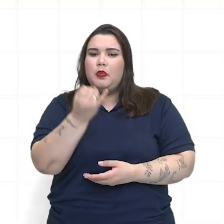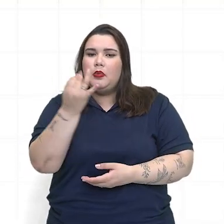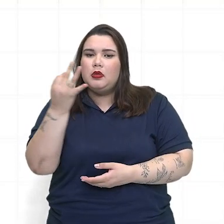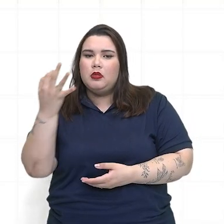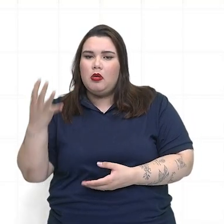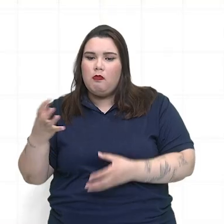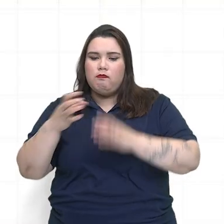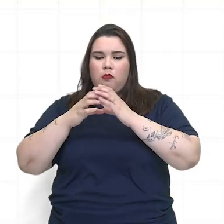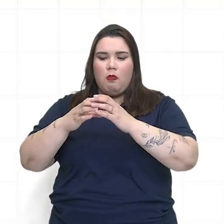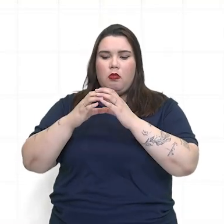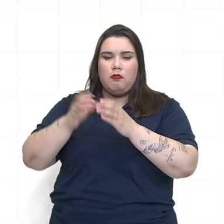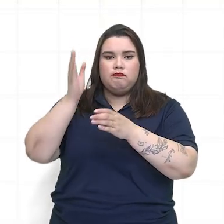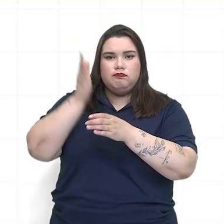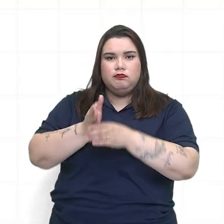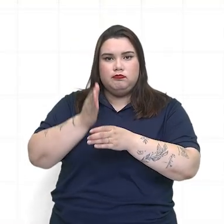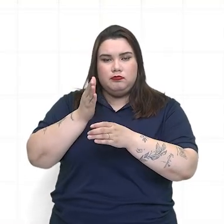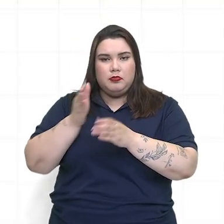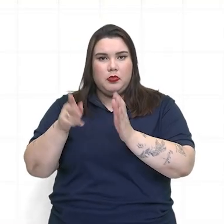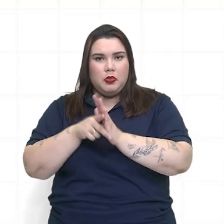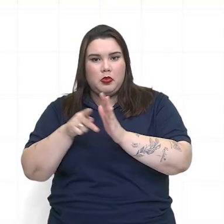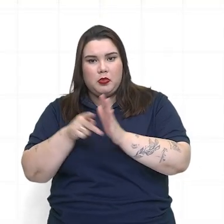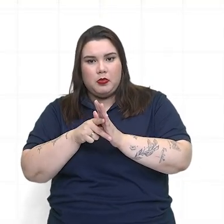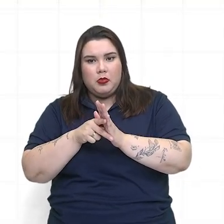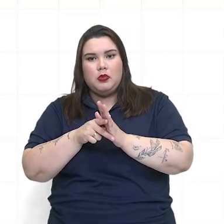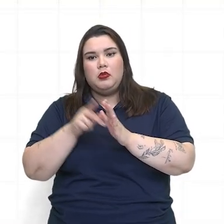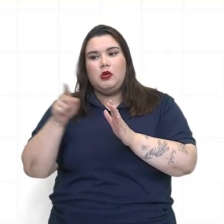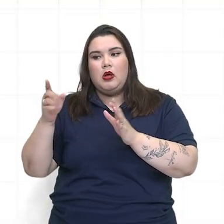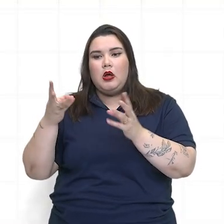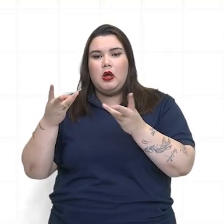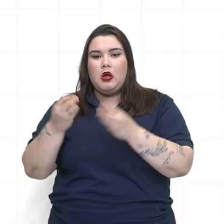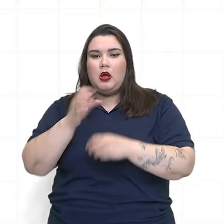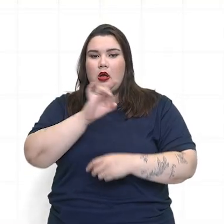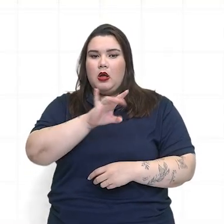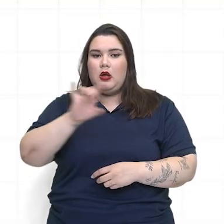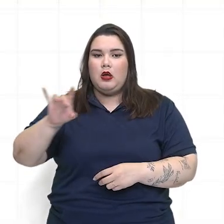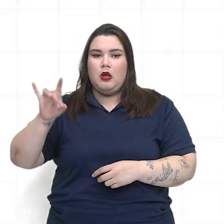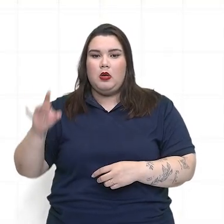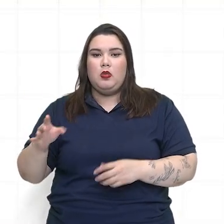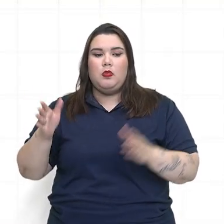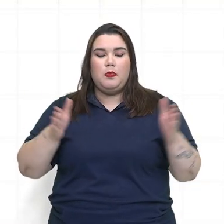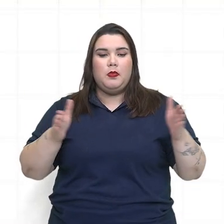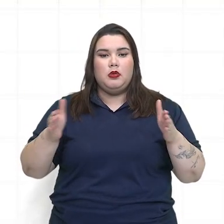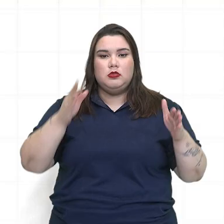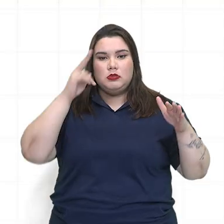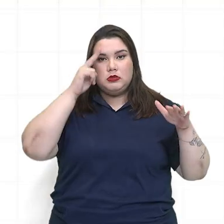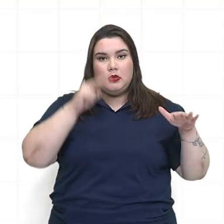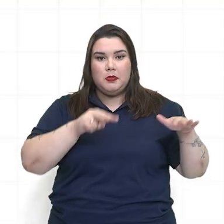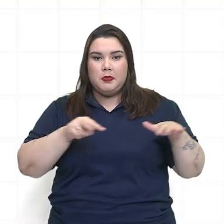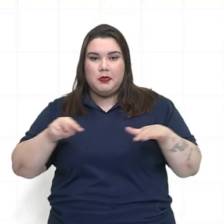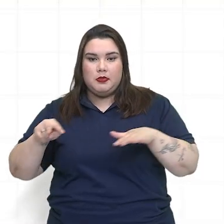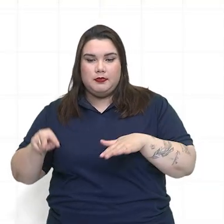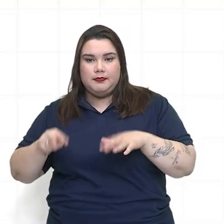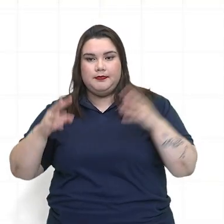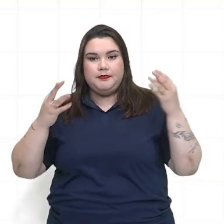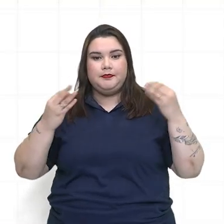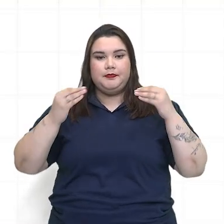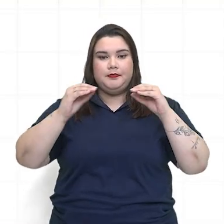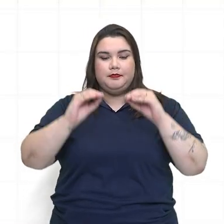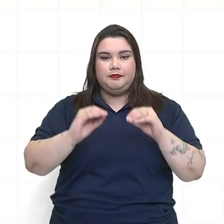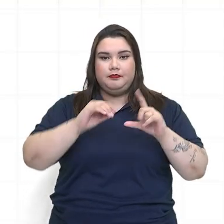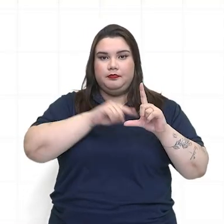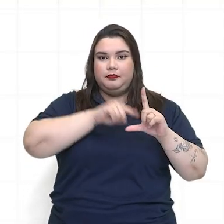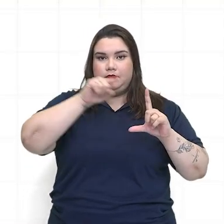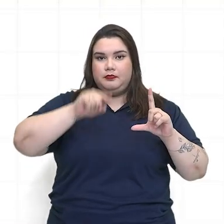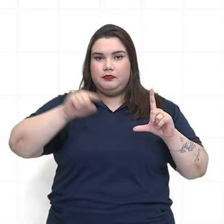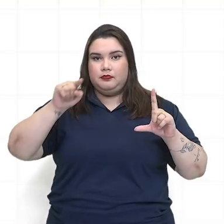um levantamento da quantidade de ouriços de castanha que cada um deles colheu ao longo de uma semana. Os dados foram inseridos no gráfico